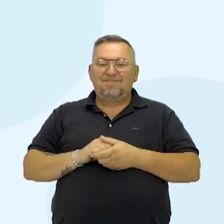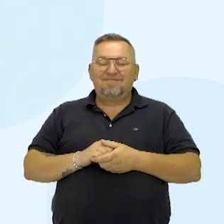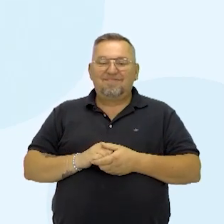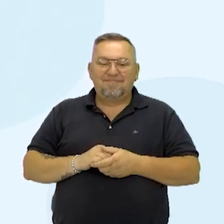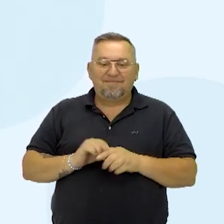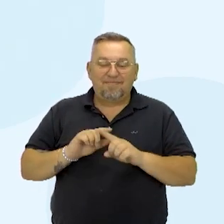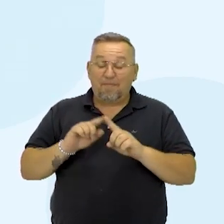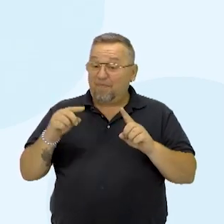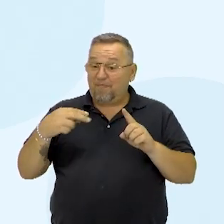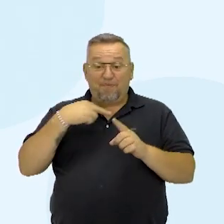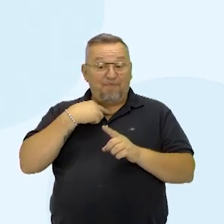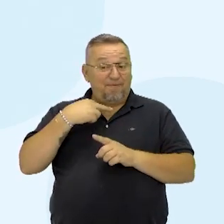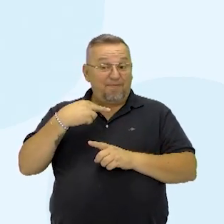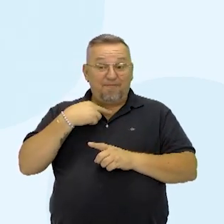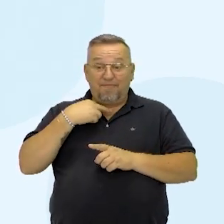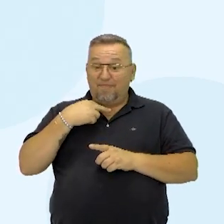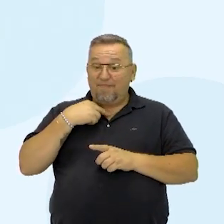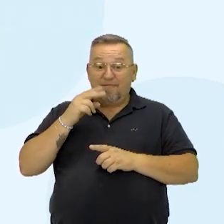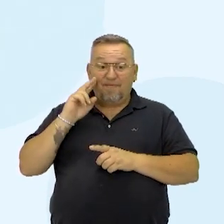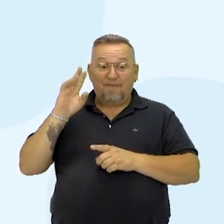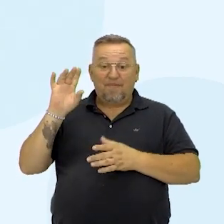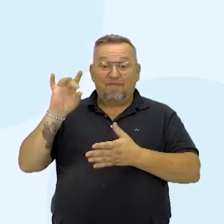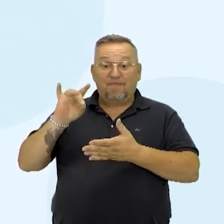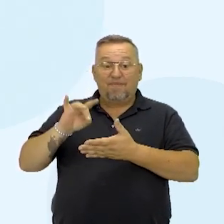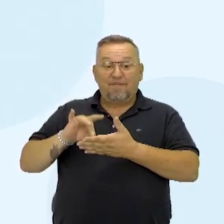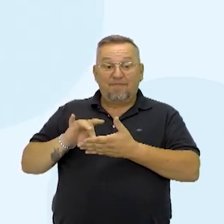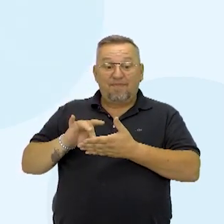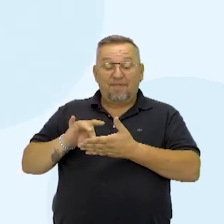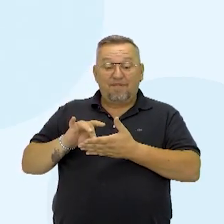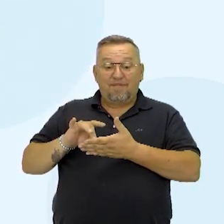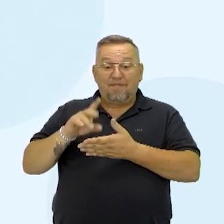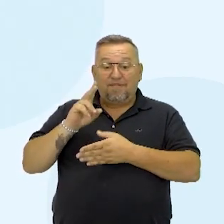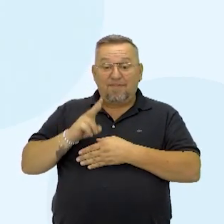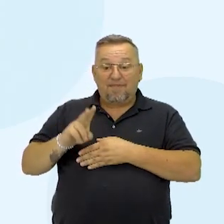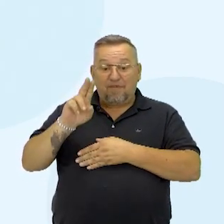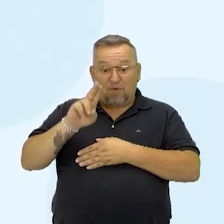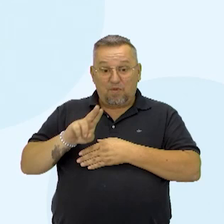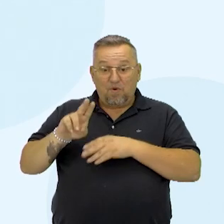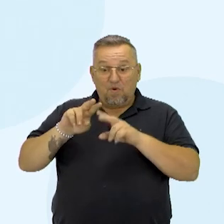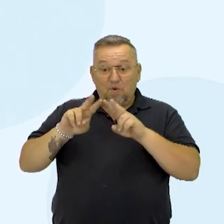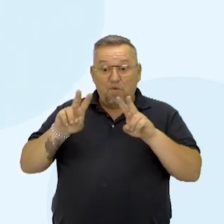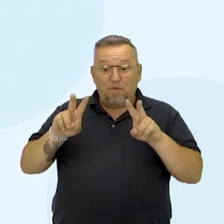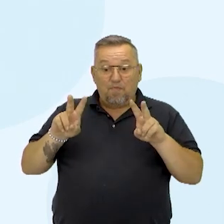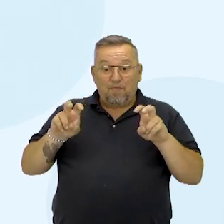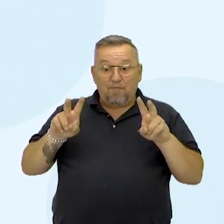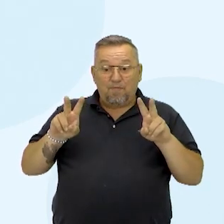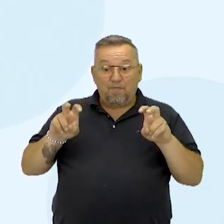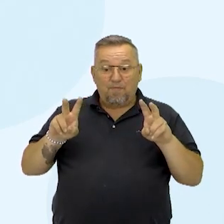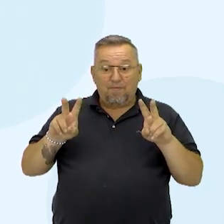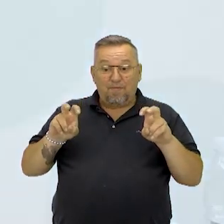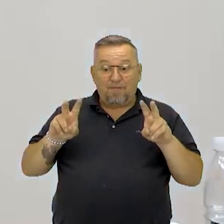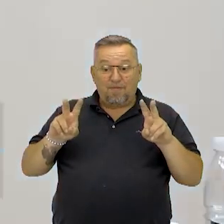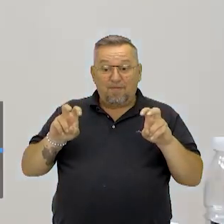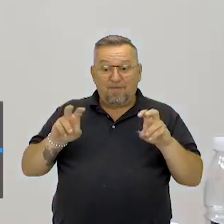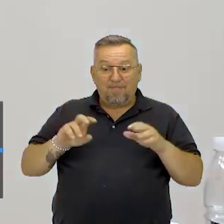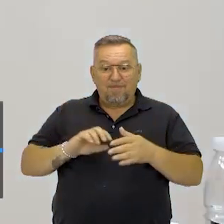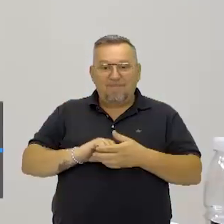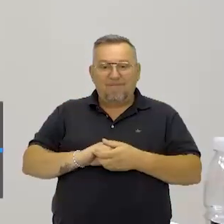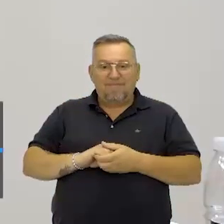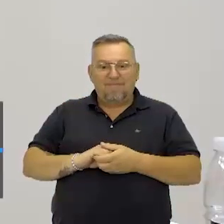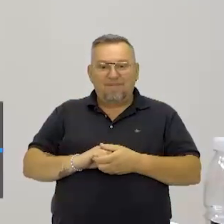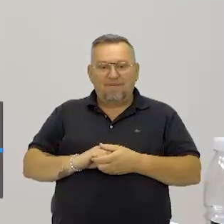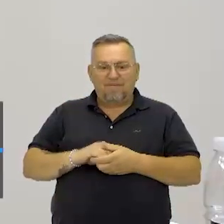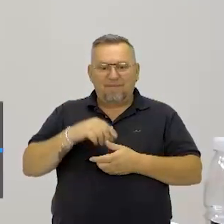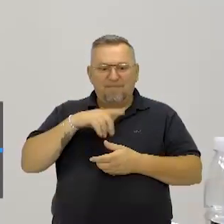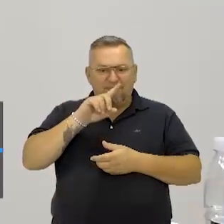Então, não podemos, olha lá, verdadeira, sempre marcada pelo uso de aspas. Então,